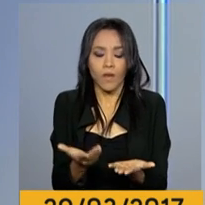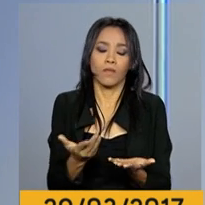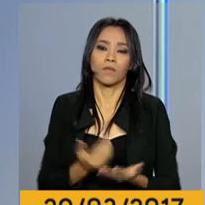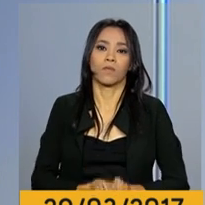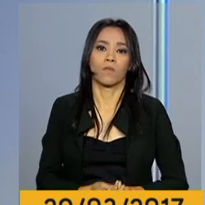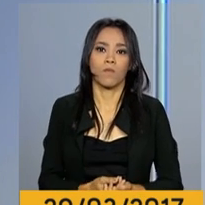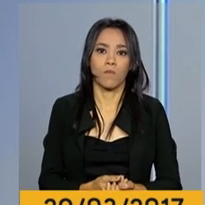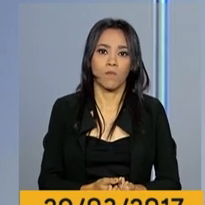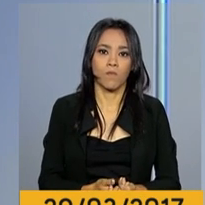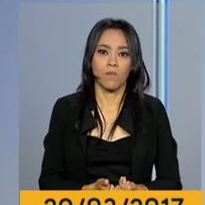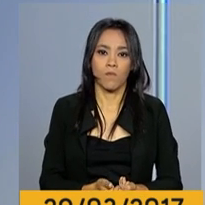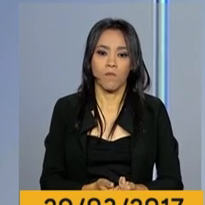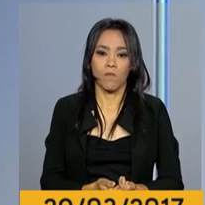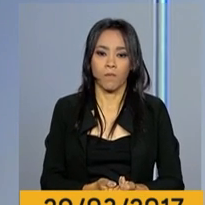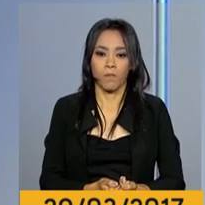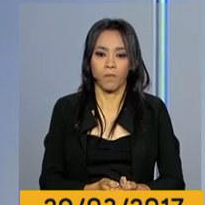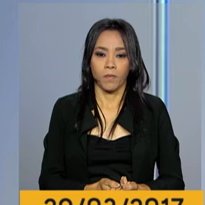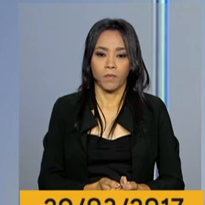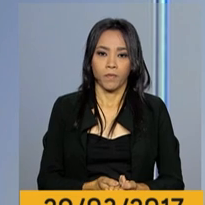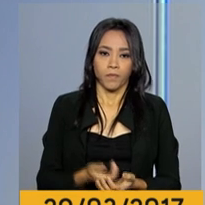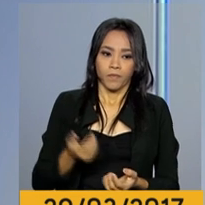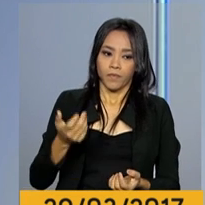e alguns